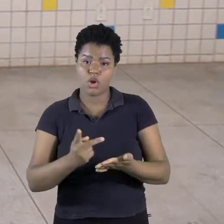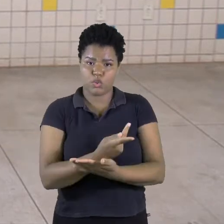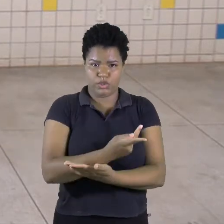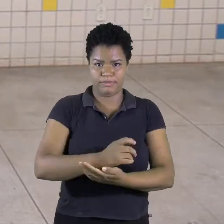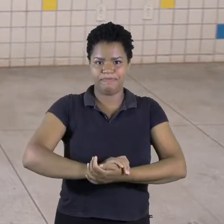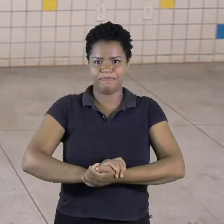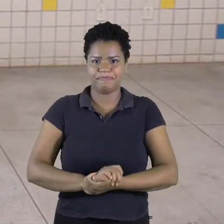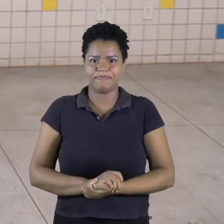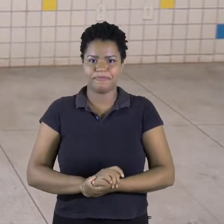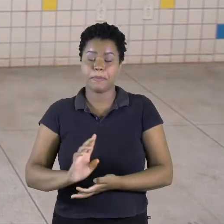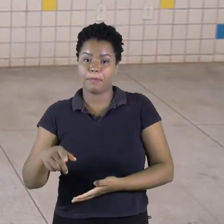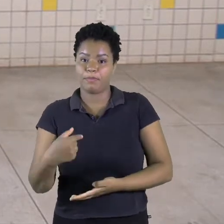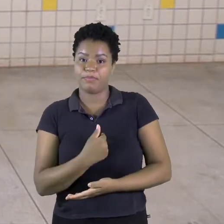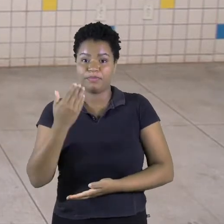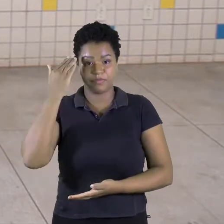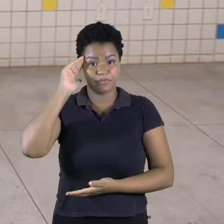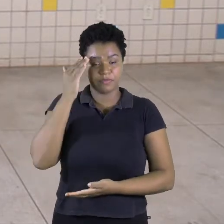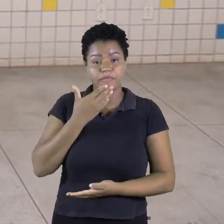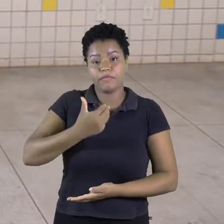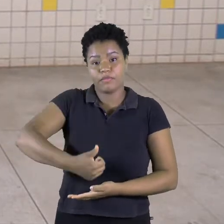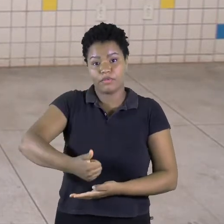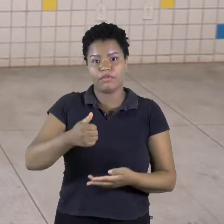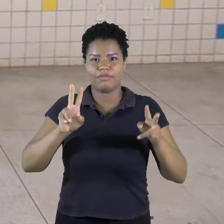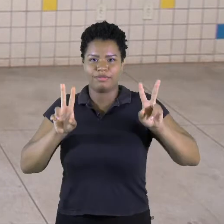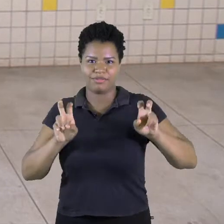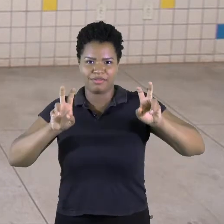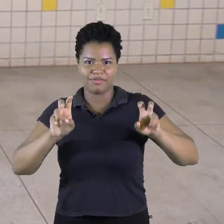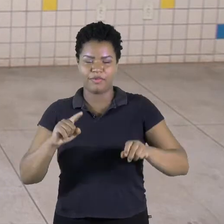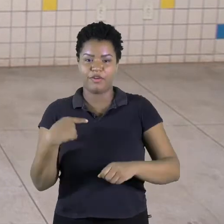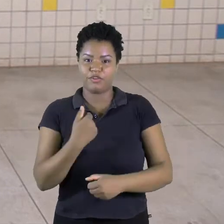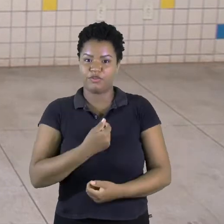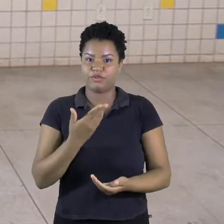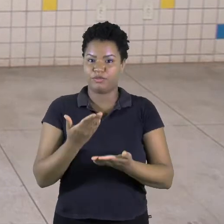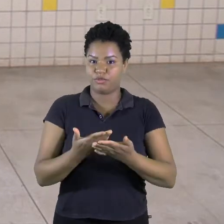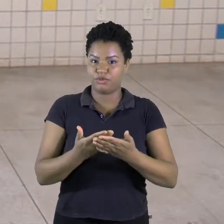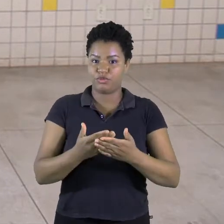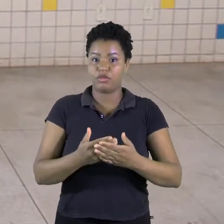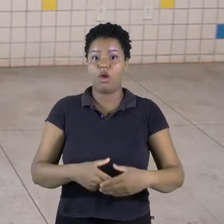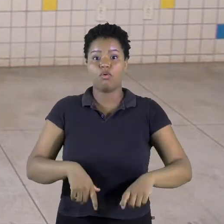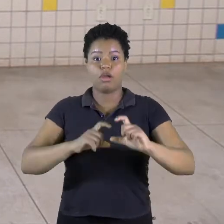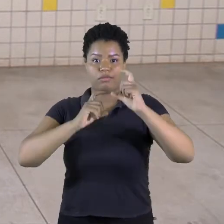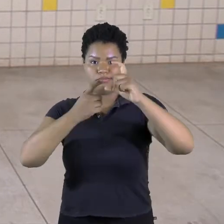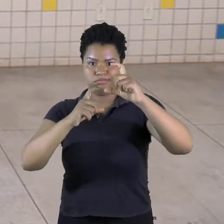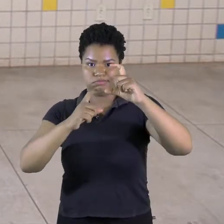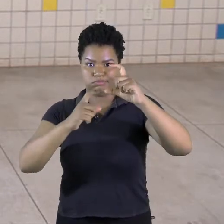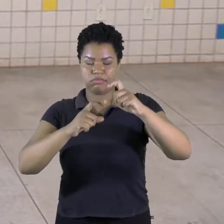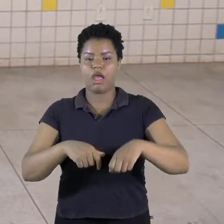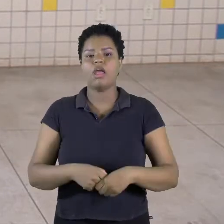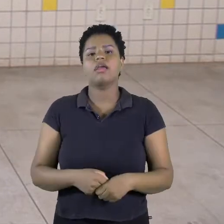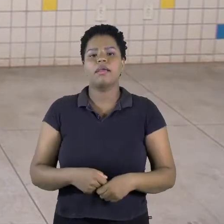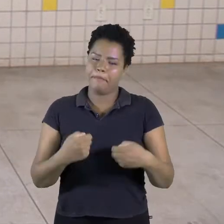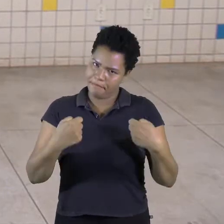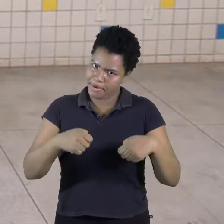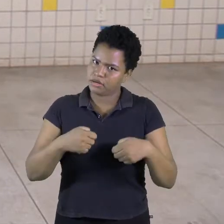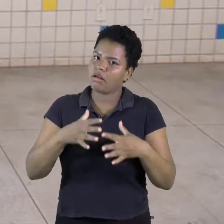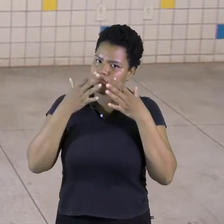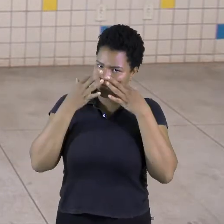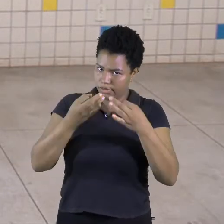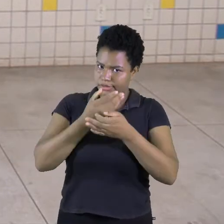que a gente possa entender melhor essa temática, nós vamos trabalhar uma tirinha que vai precisar de muita atenção de